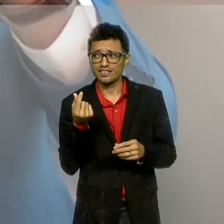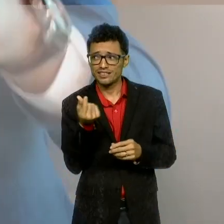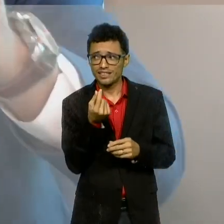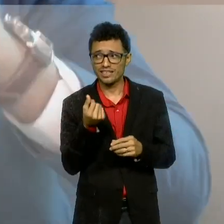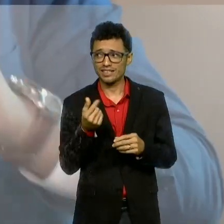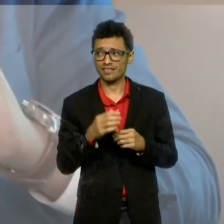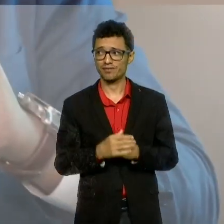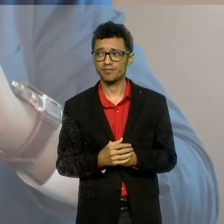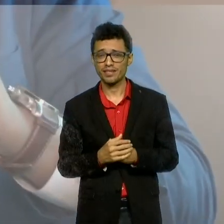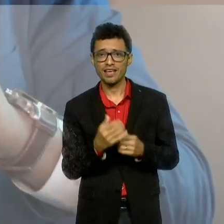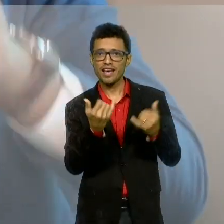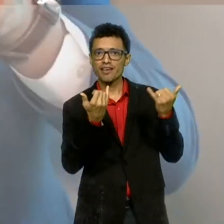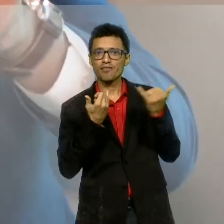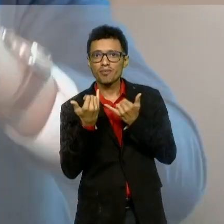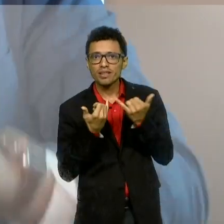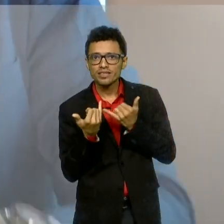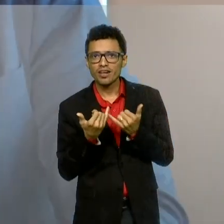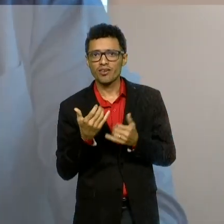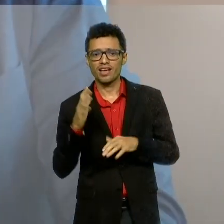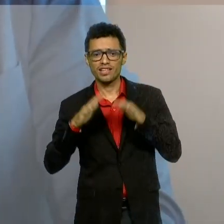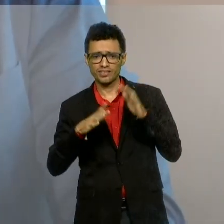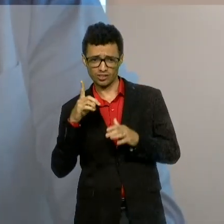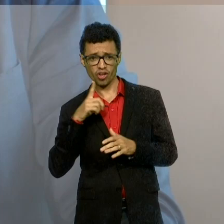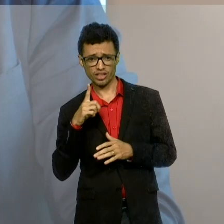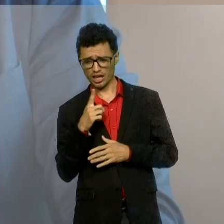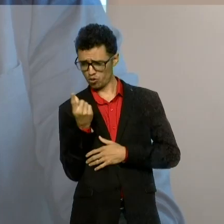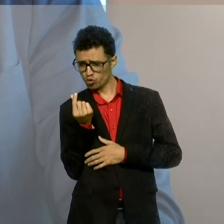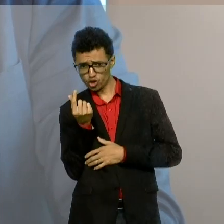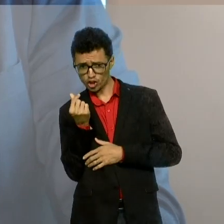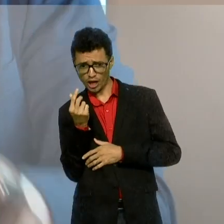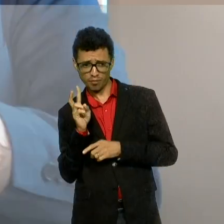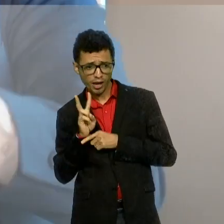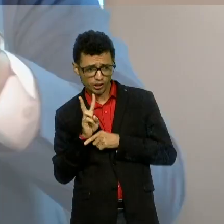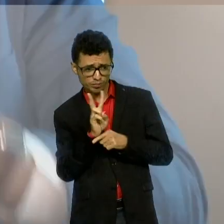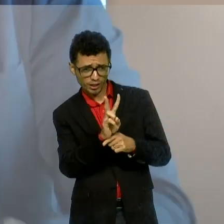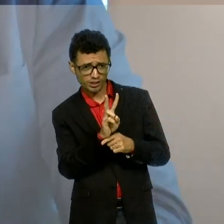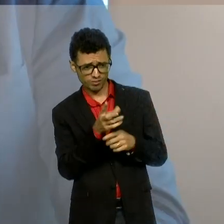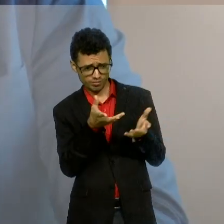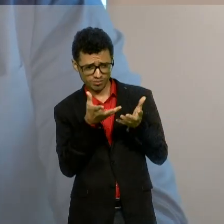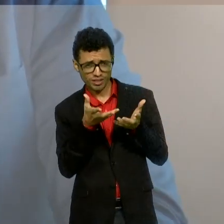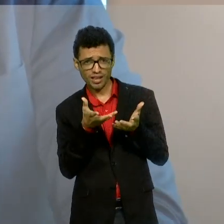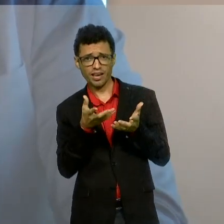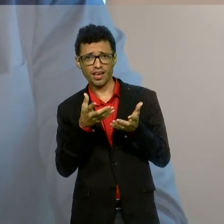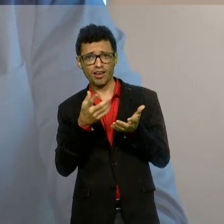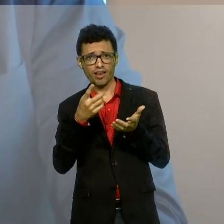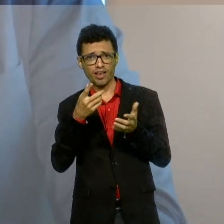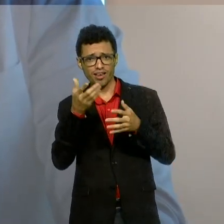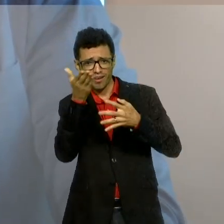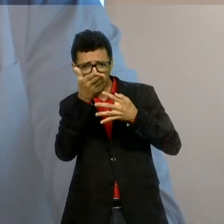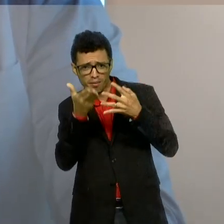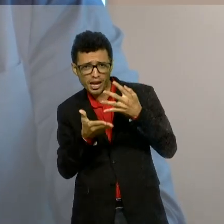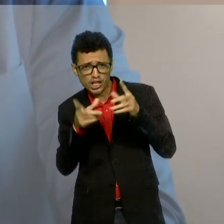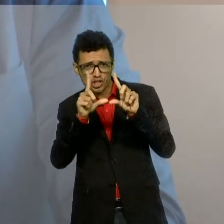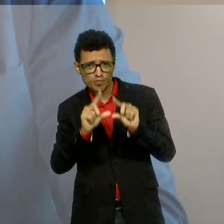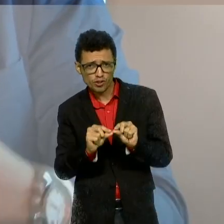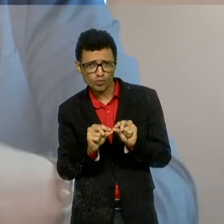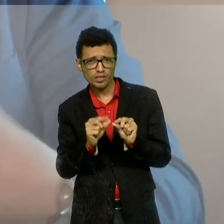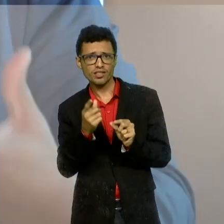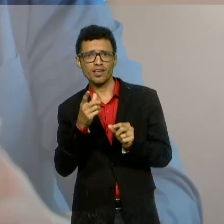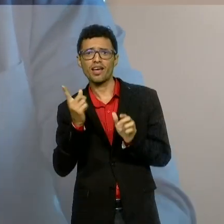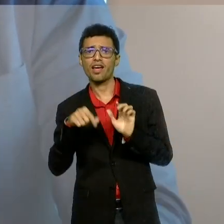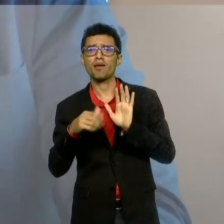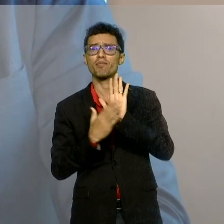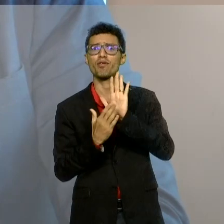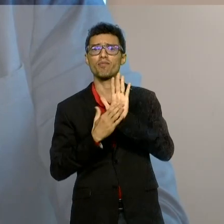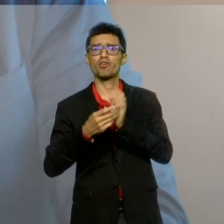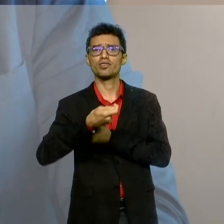dizia Olha você tem tantos reais de de empréstimo você não quer diminuir essa parcela aquela proposta que que normalmente é feita para